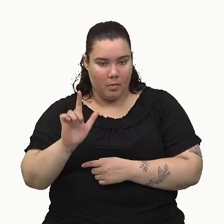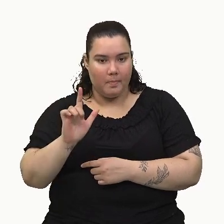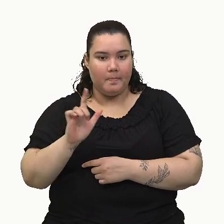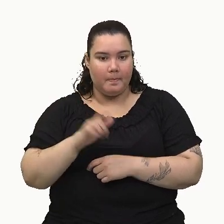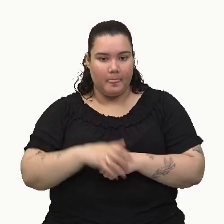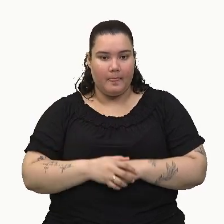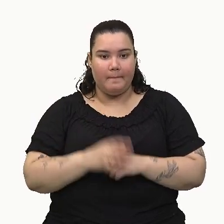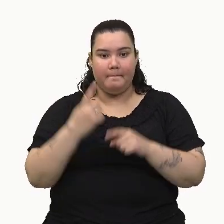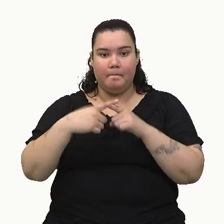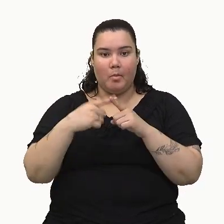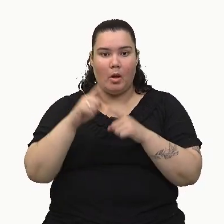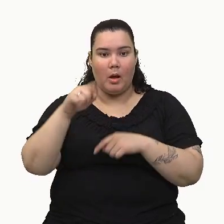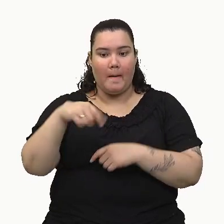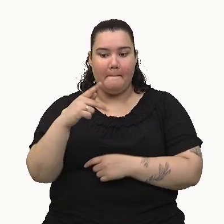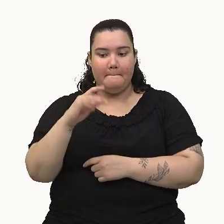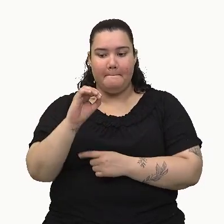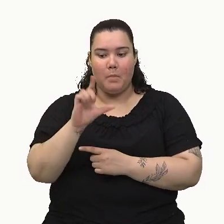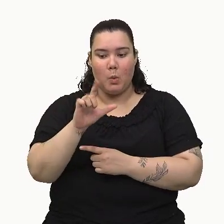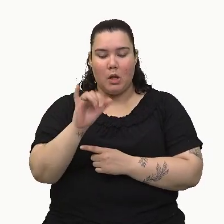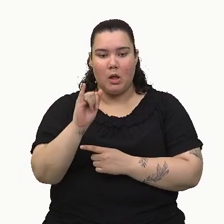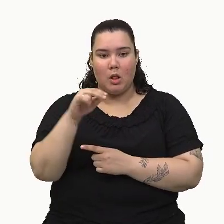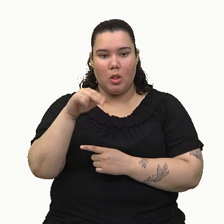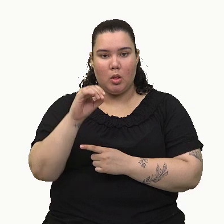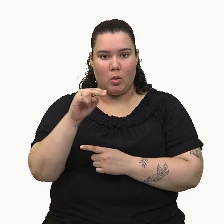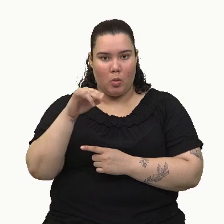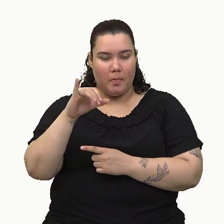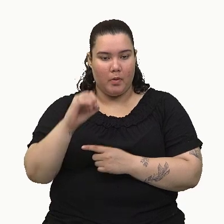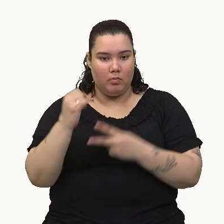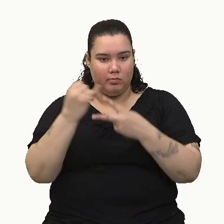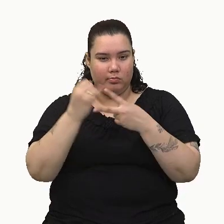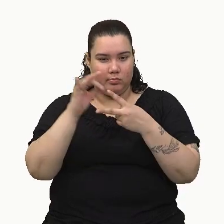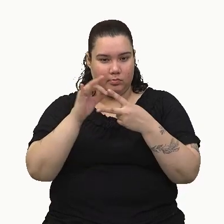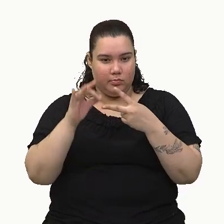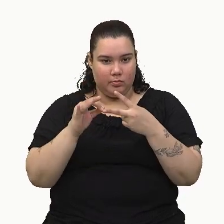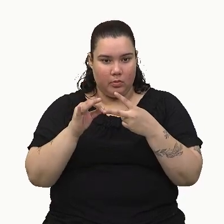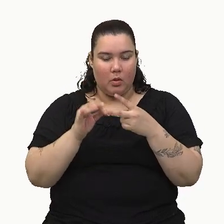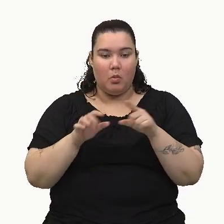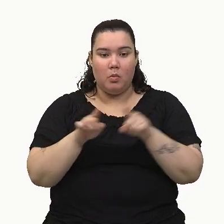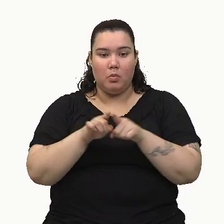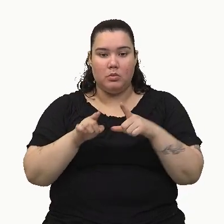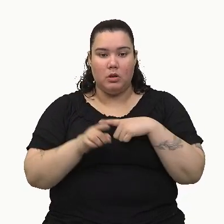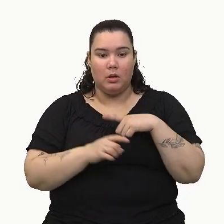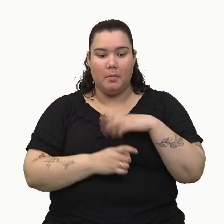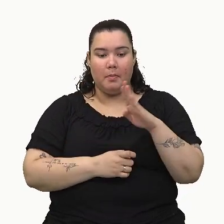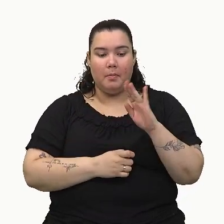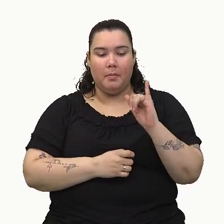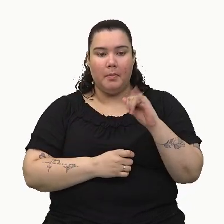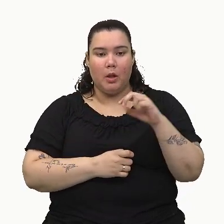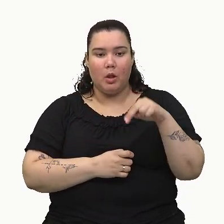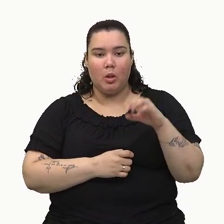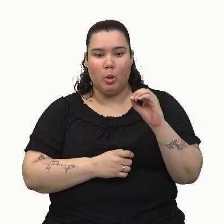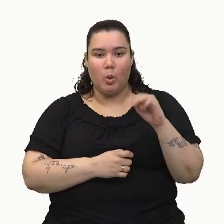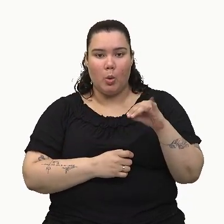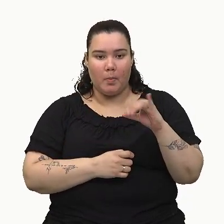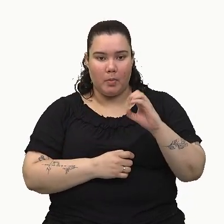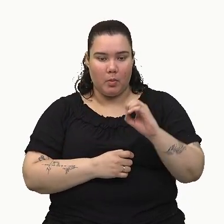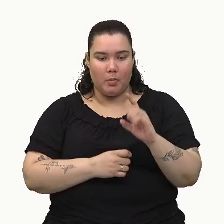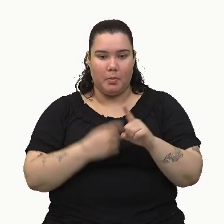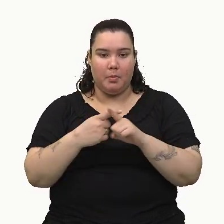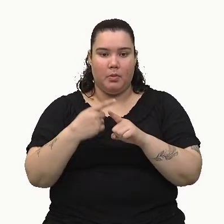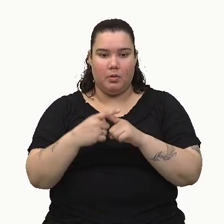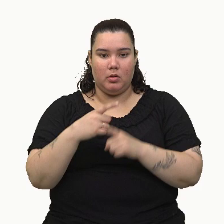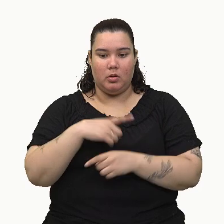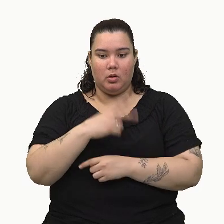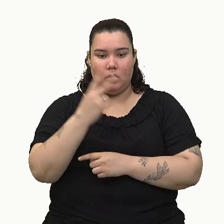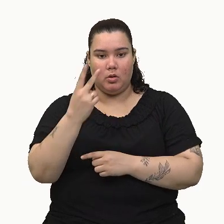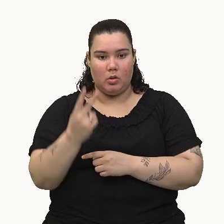um polinômio que é determinado aqui nesse exemplo por um binômio, já que esse polinômio é formado por